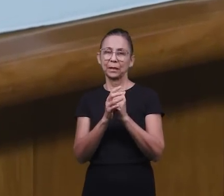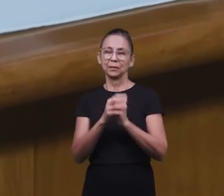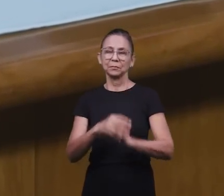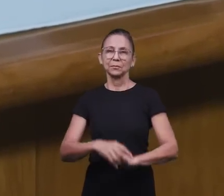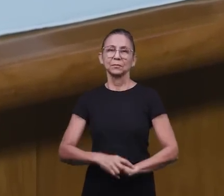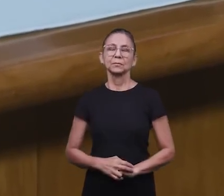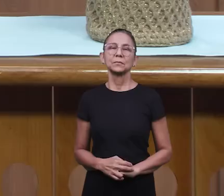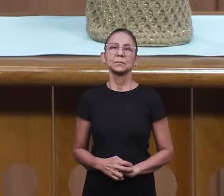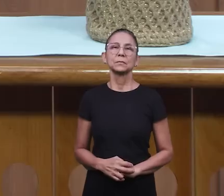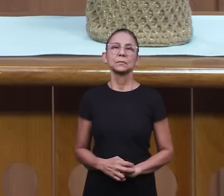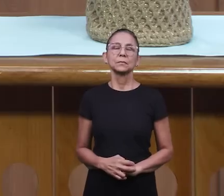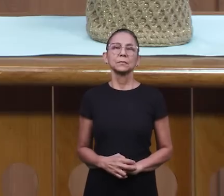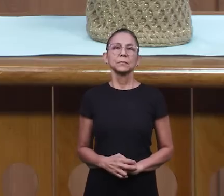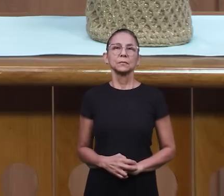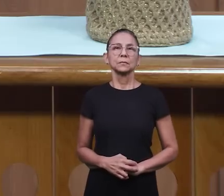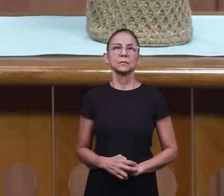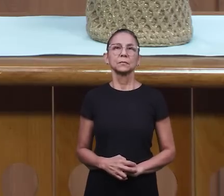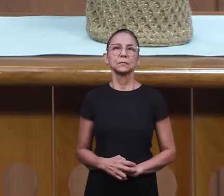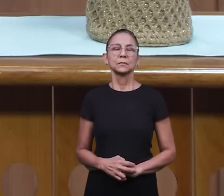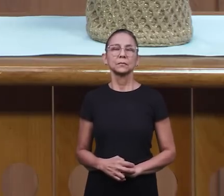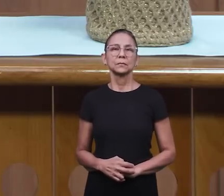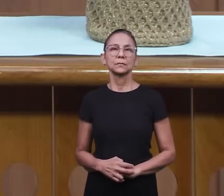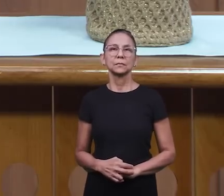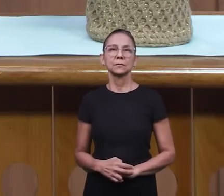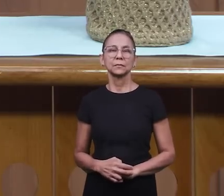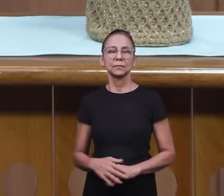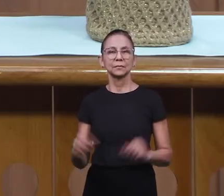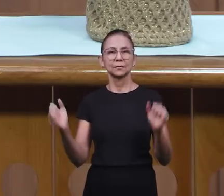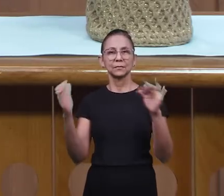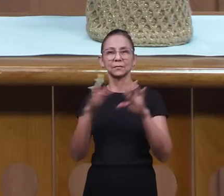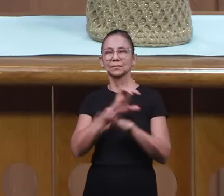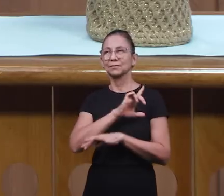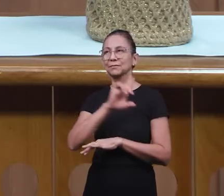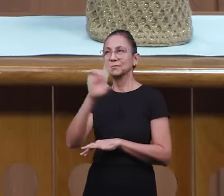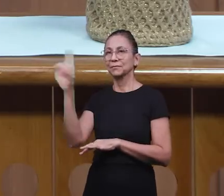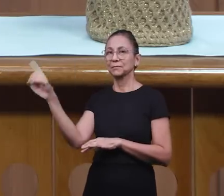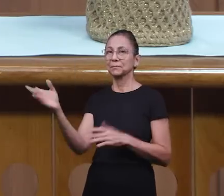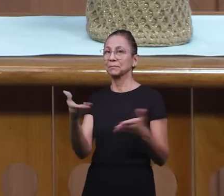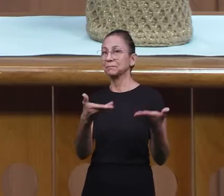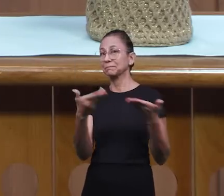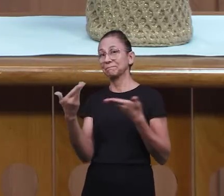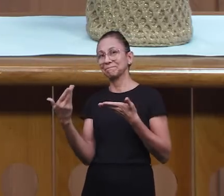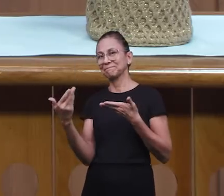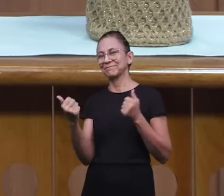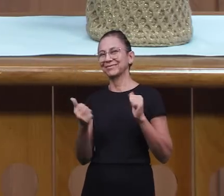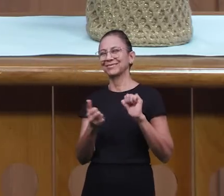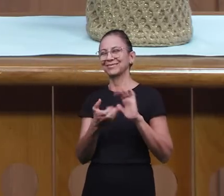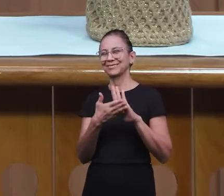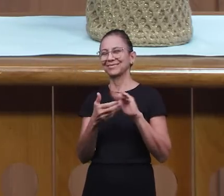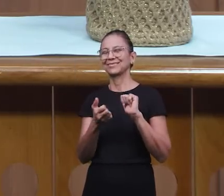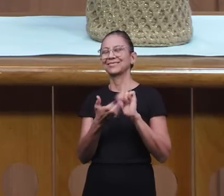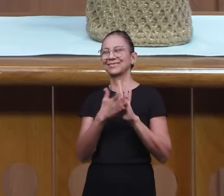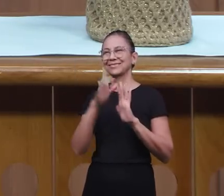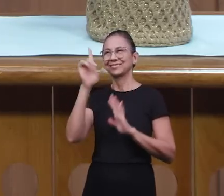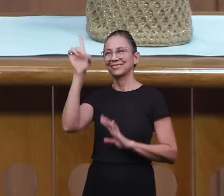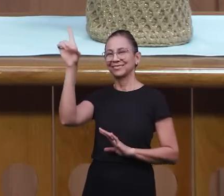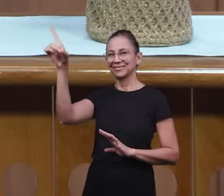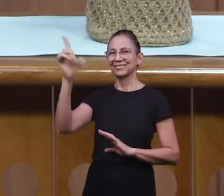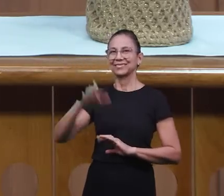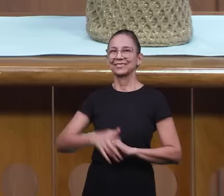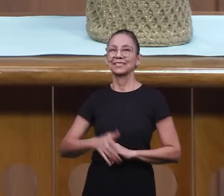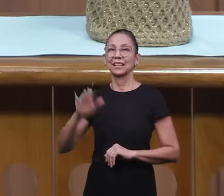Senhor Jesus. Amém. Amém. Amém. Glória a Deus. Agora quero te convidar para nós cantarmos um louvor ao